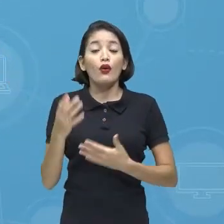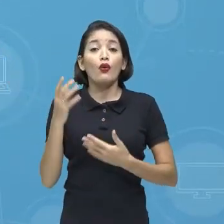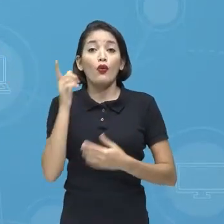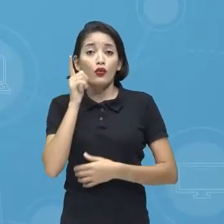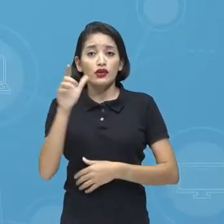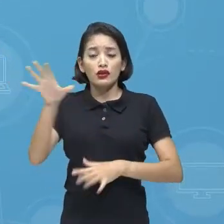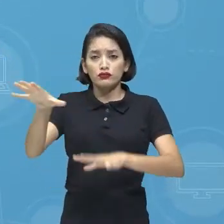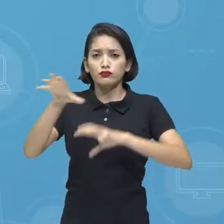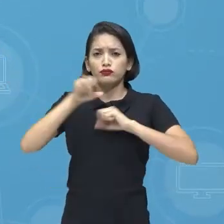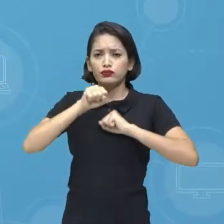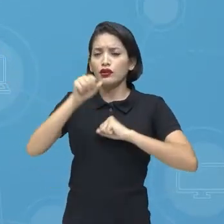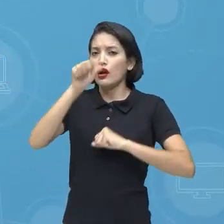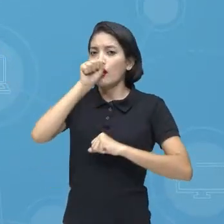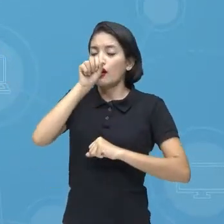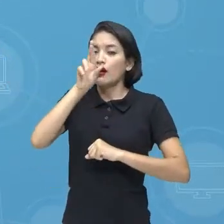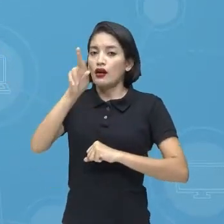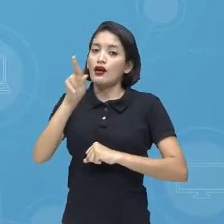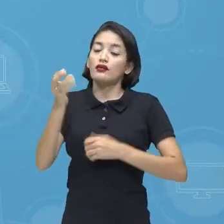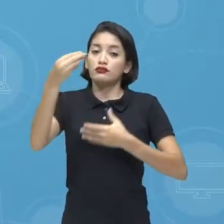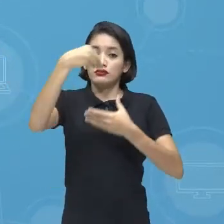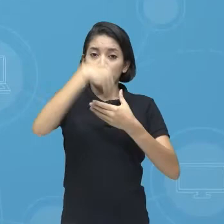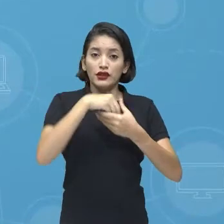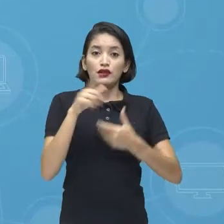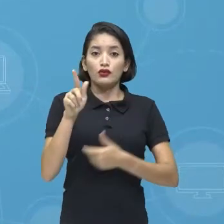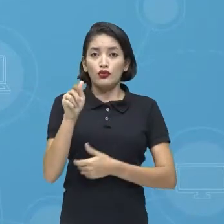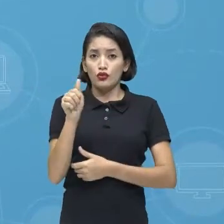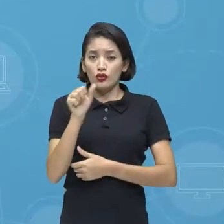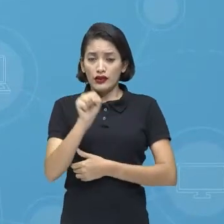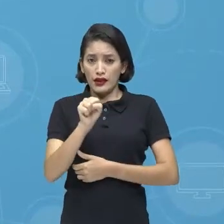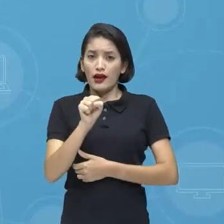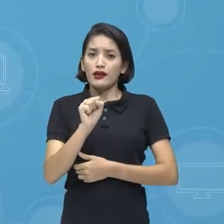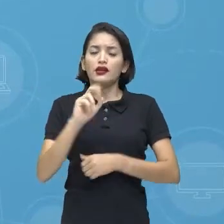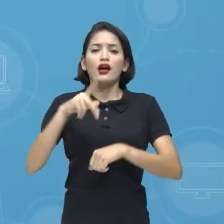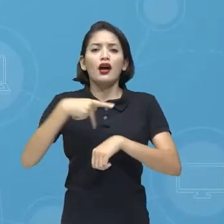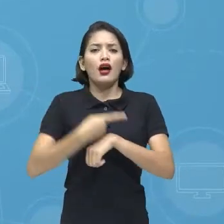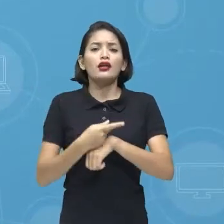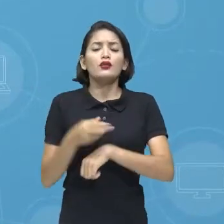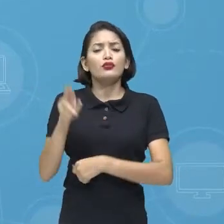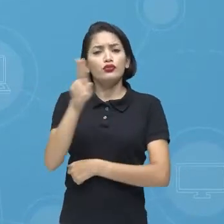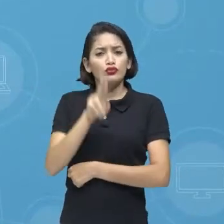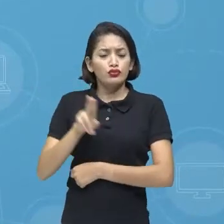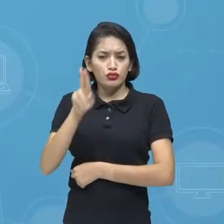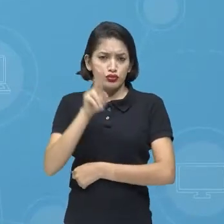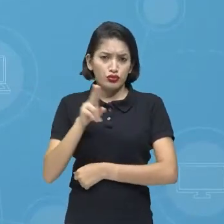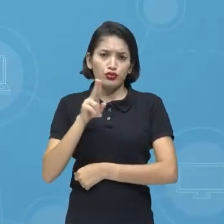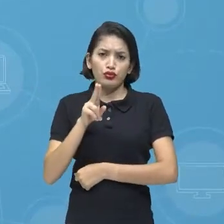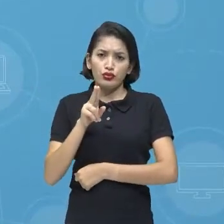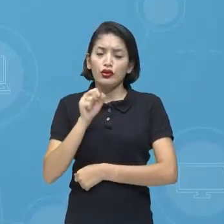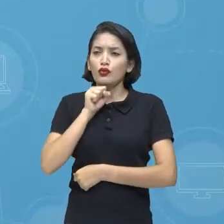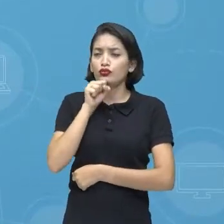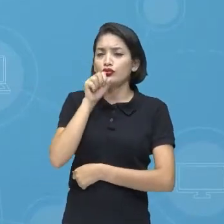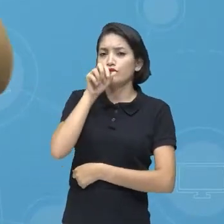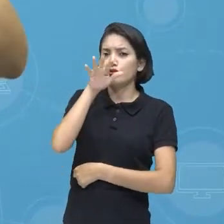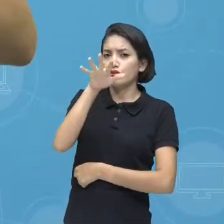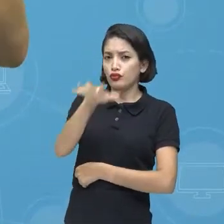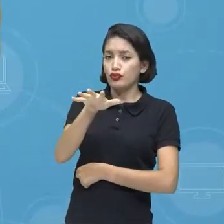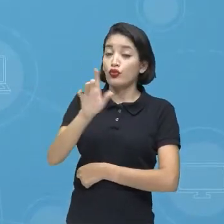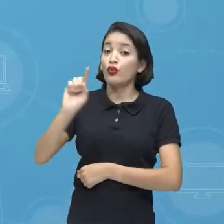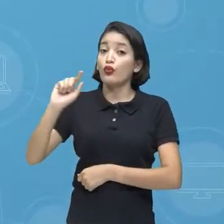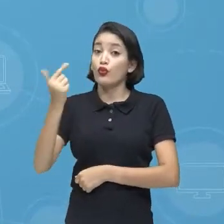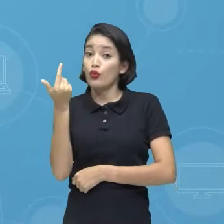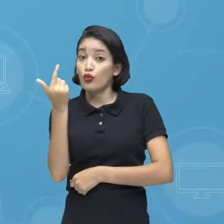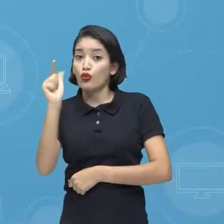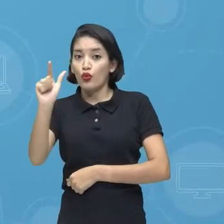o oxigênio e devolve o gás carbônico. Porque depois que a nossa célula utiliza o oxigênio, ela elimina o gás carbônico e a gente